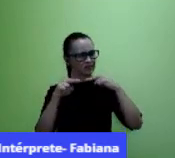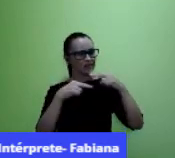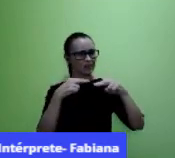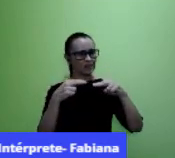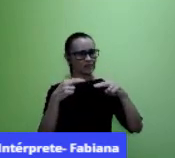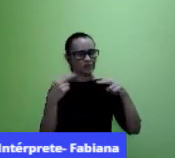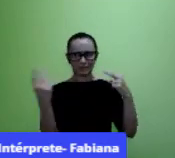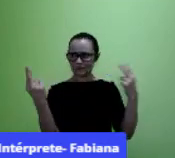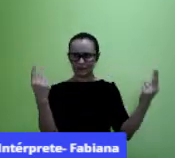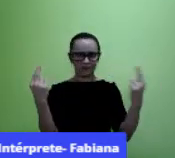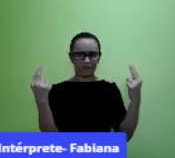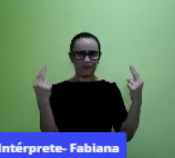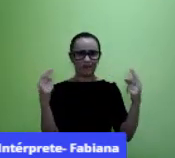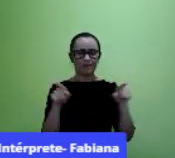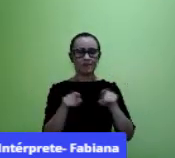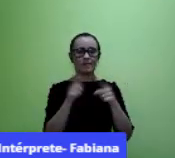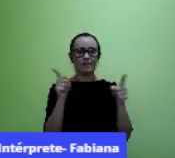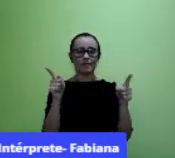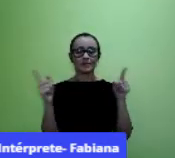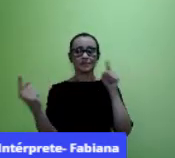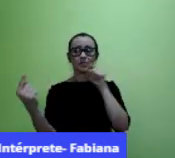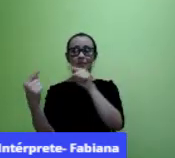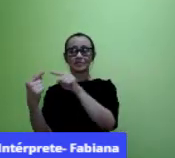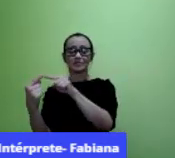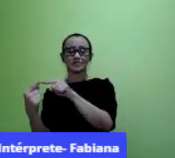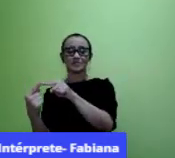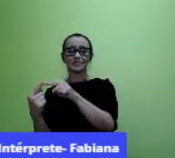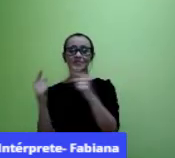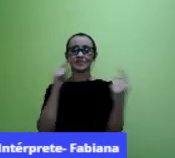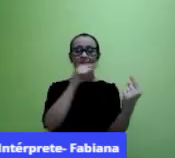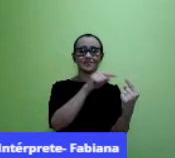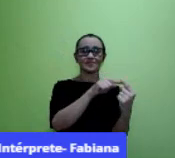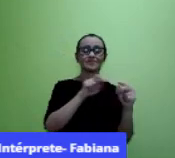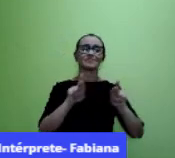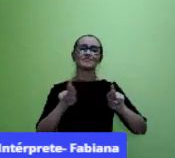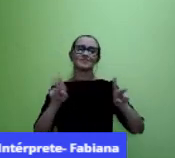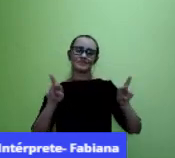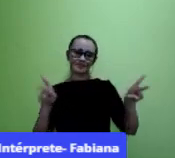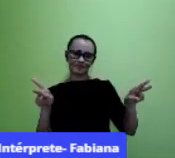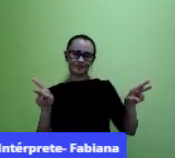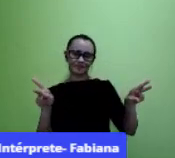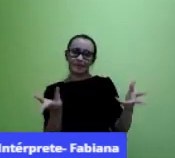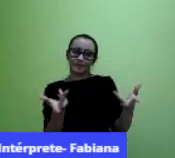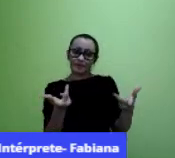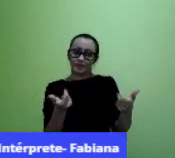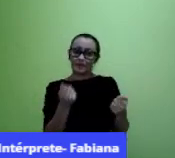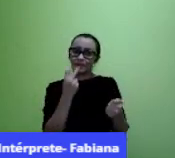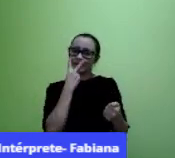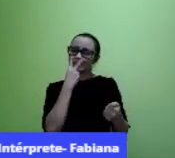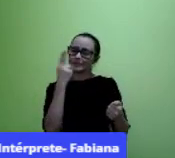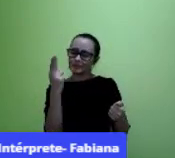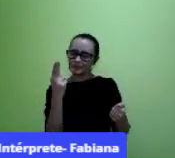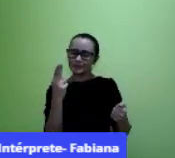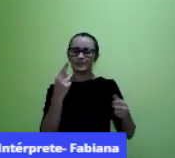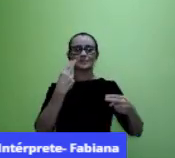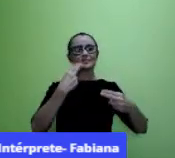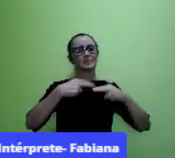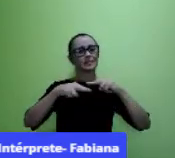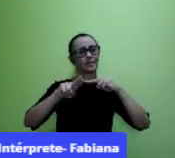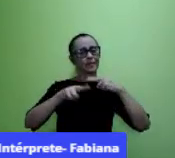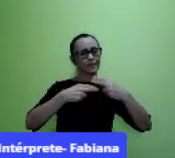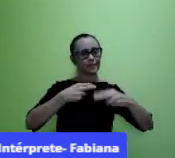objetivos diferentes. Eu tenho habilidades parecidas que envolvem, que é a música, que é